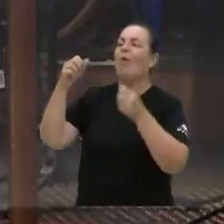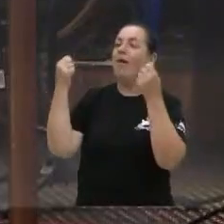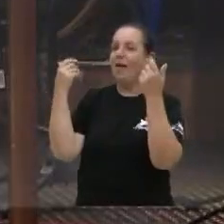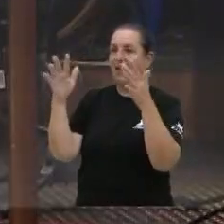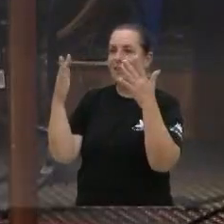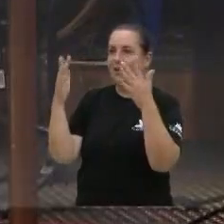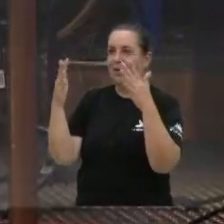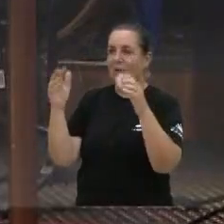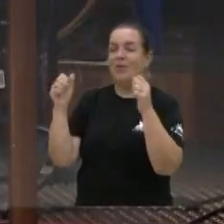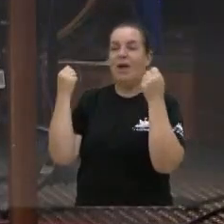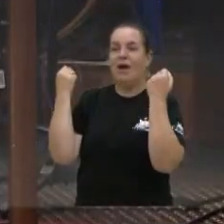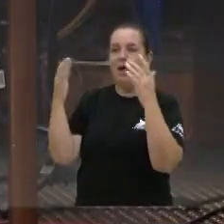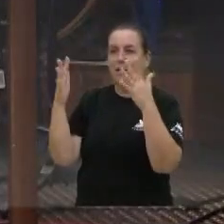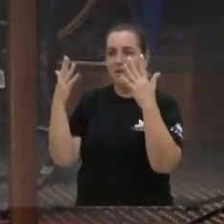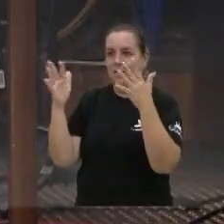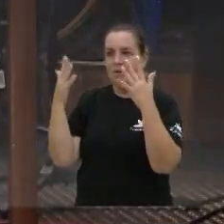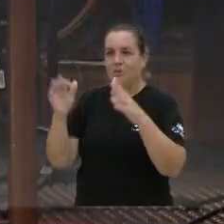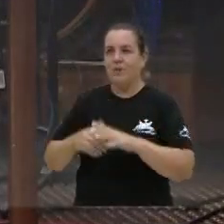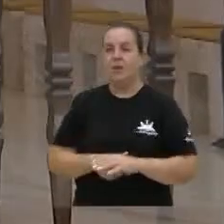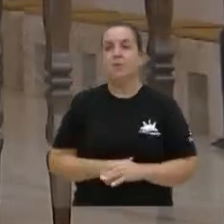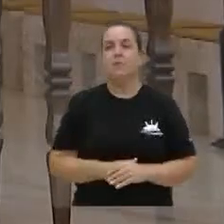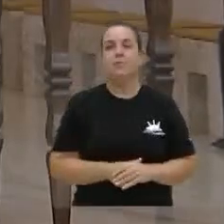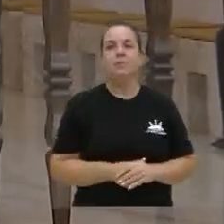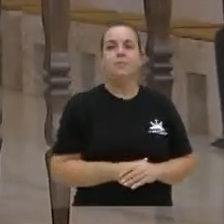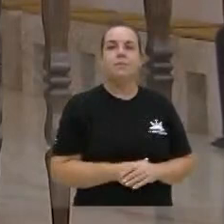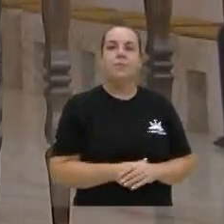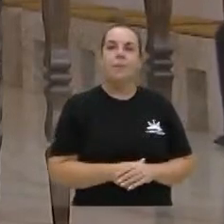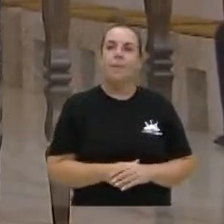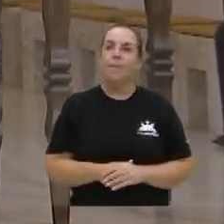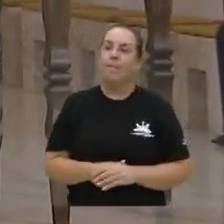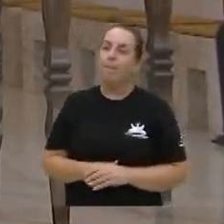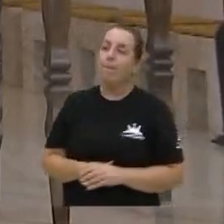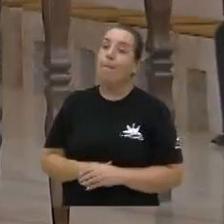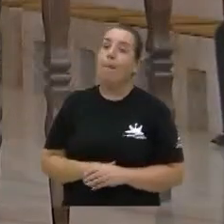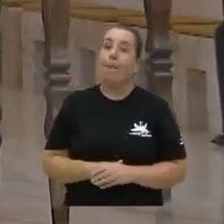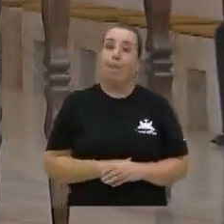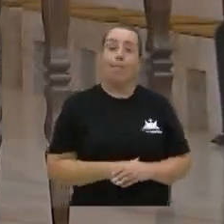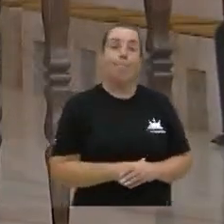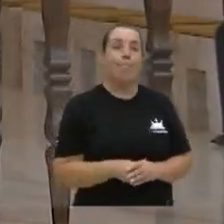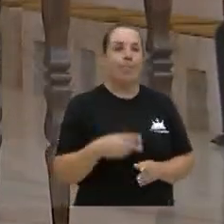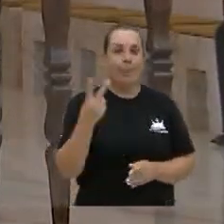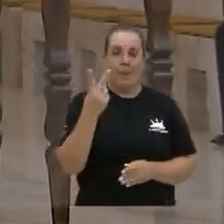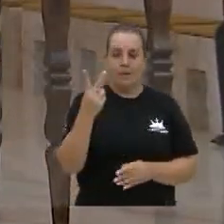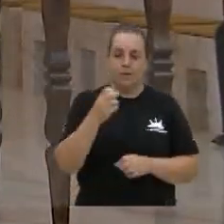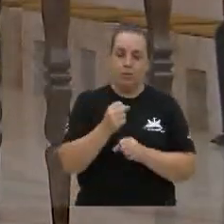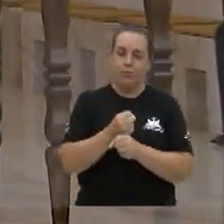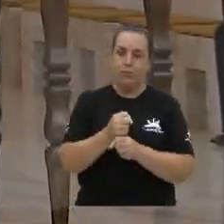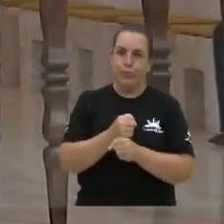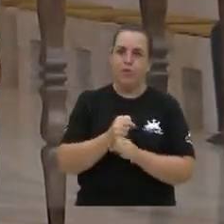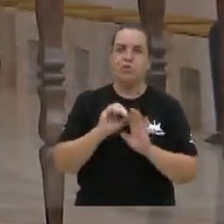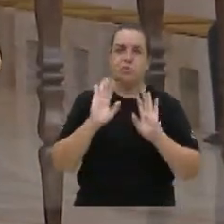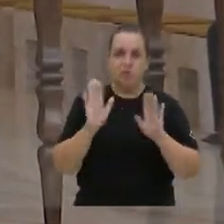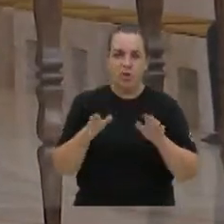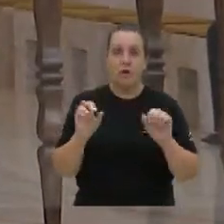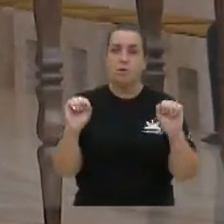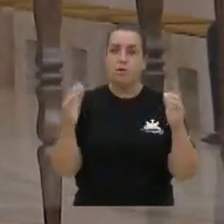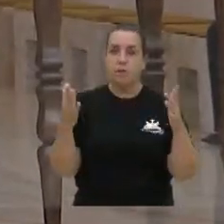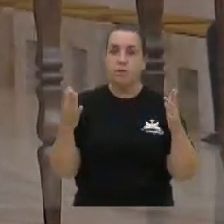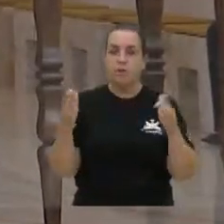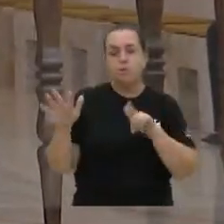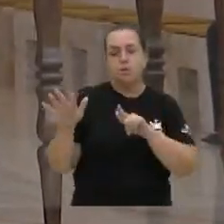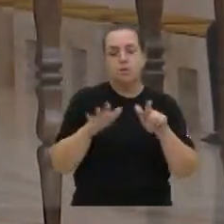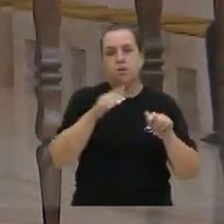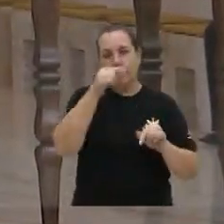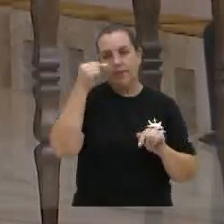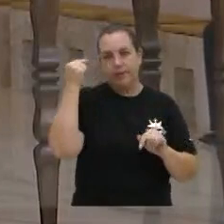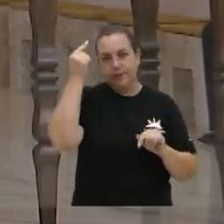Ressuscitou, aleluia, aleluia. É o segundo ano que celebramos a Semana